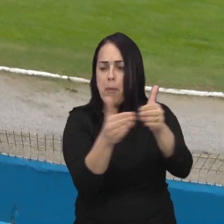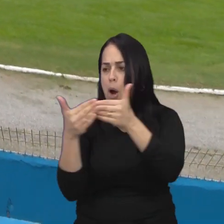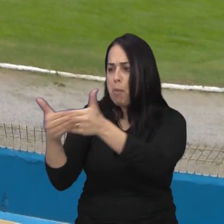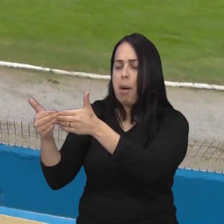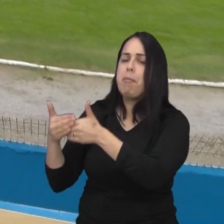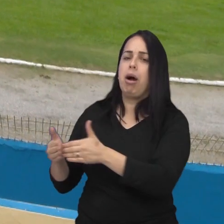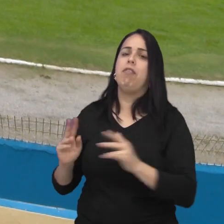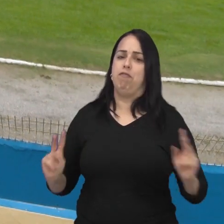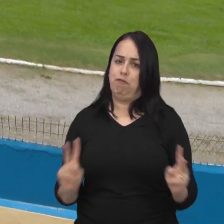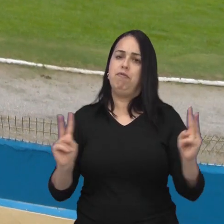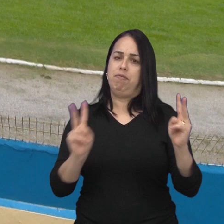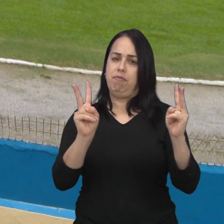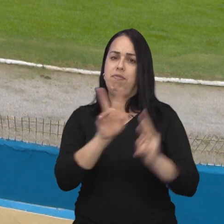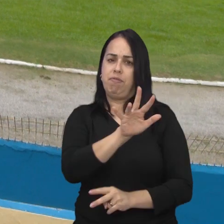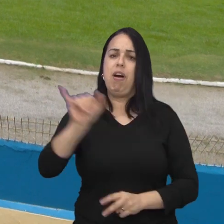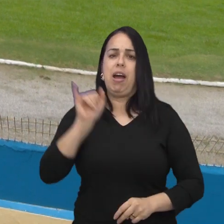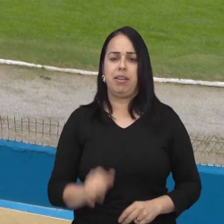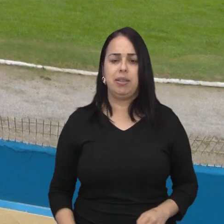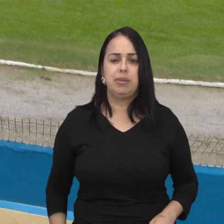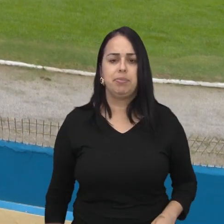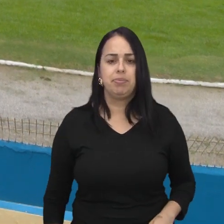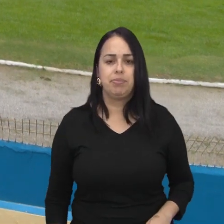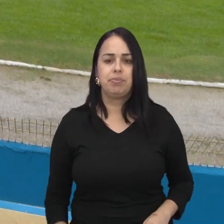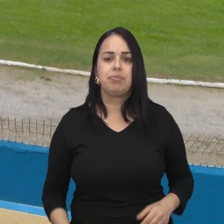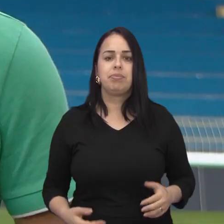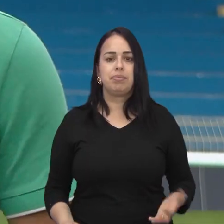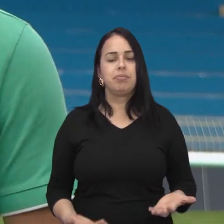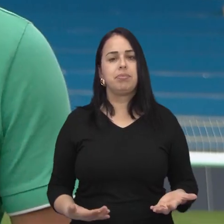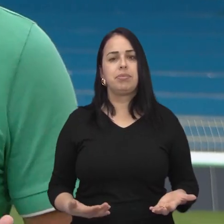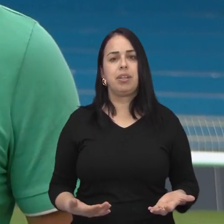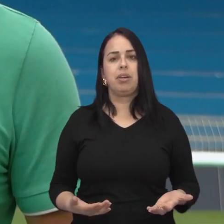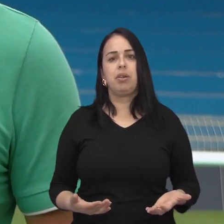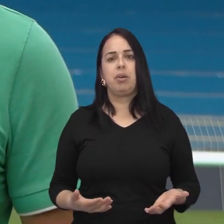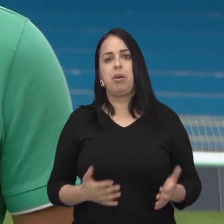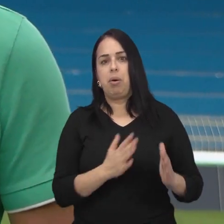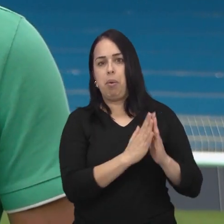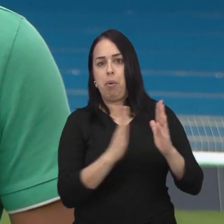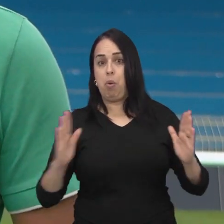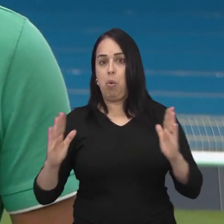de eventos também poderão acontecer aqui no Martins Pereira. O modelo de